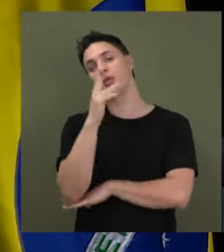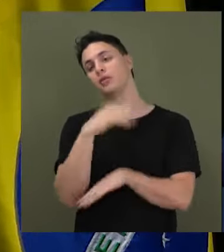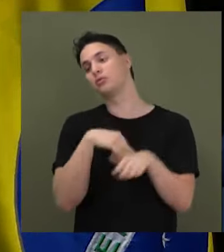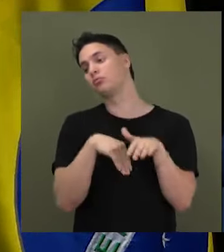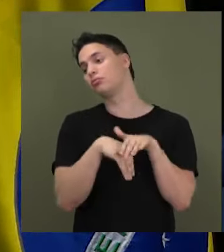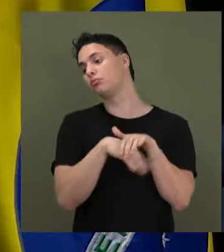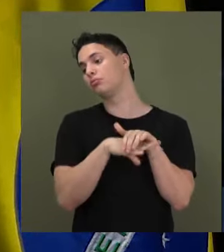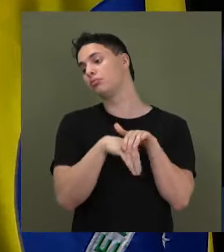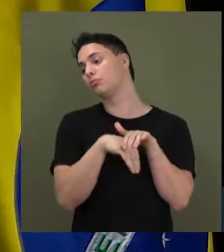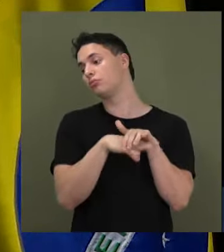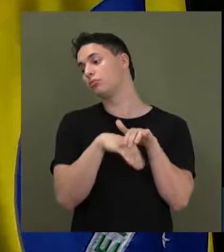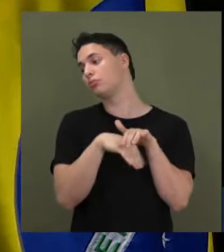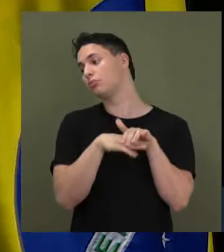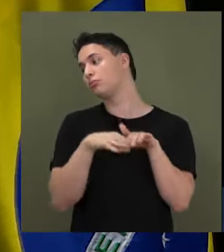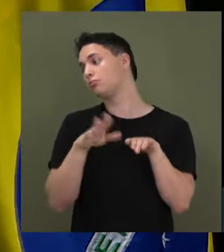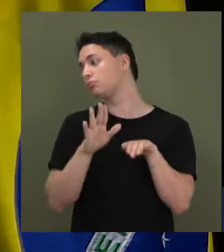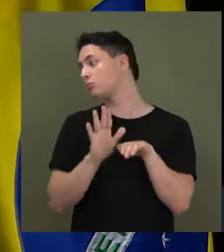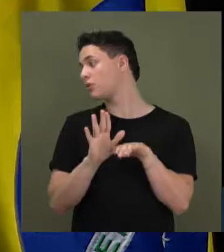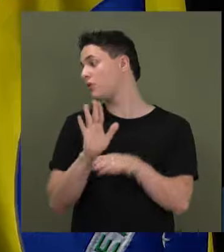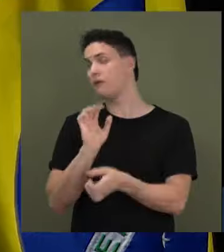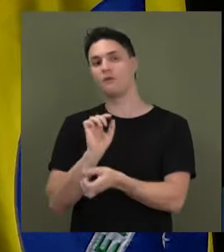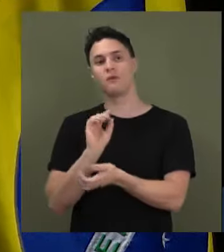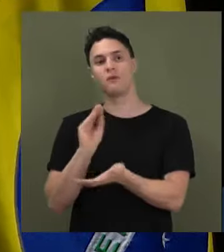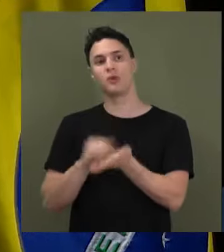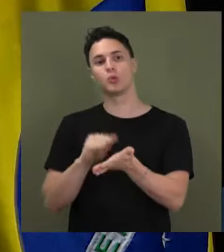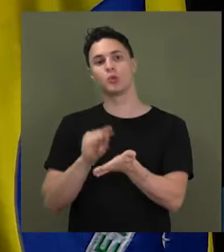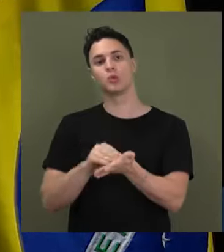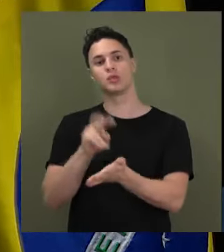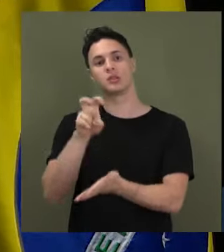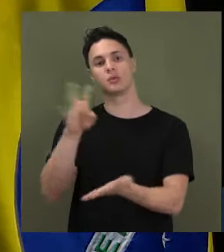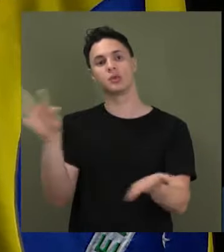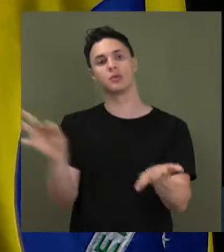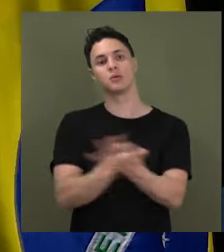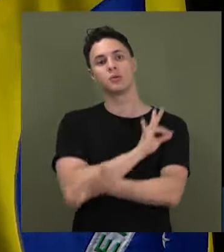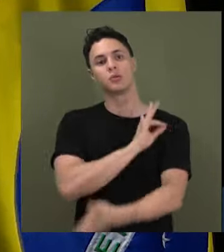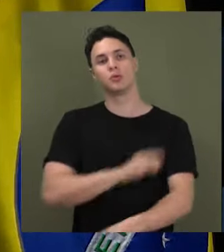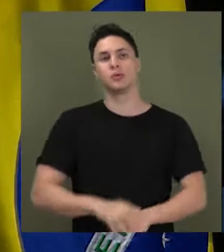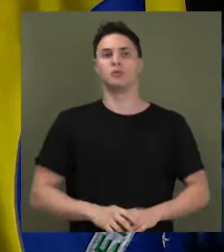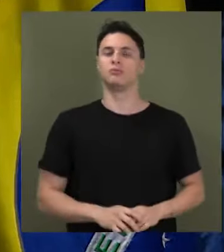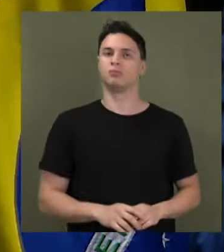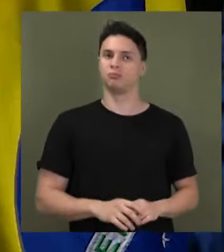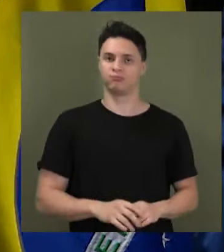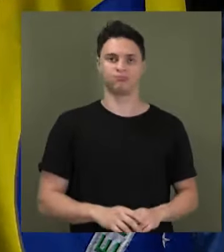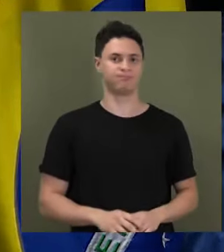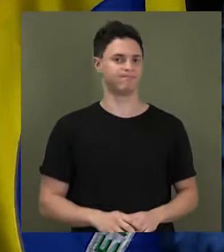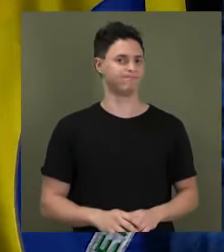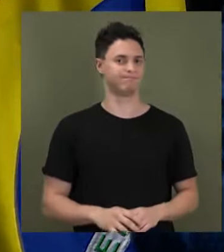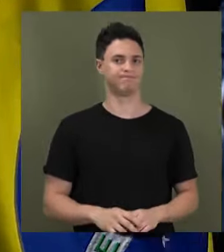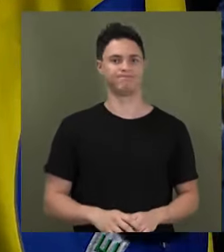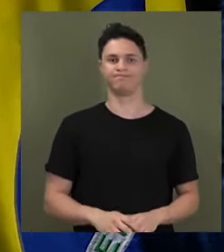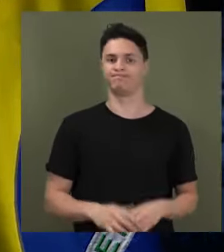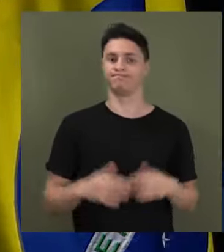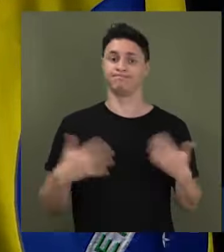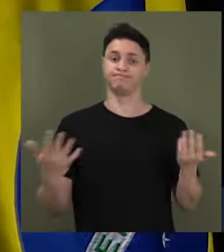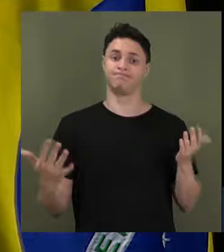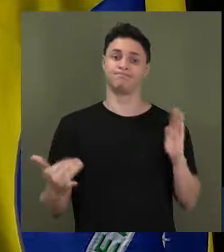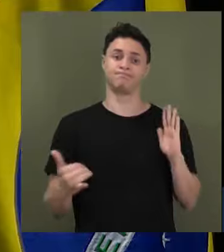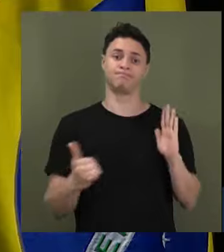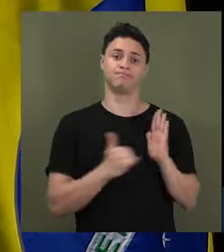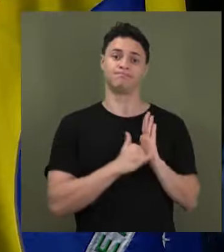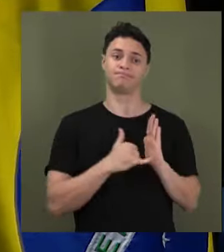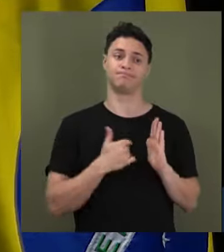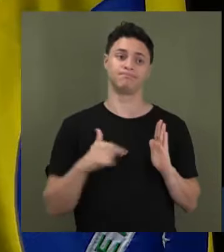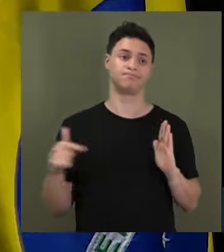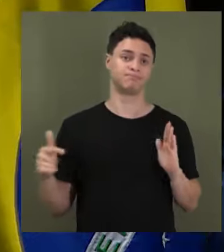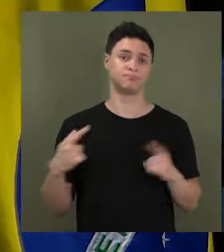parado. Estão faltando 5 assinaturas, senador Plínio. A gente não tem mais justificativa, porque voltamos com as atividades